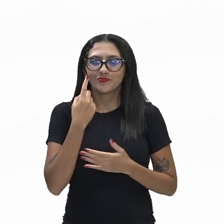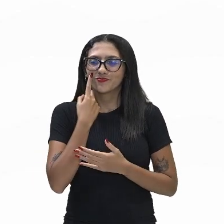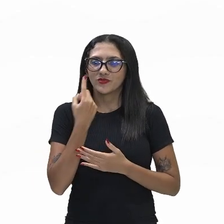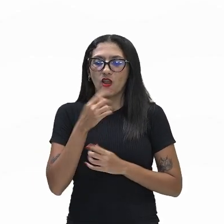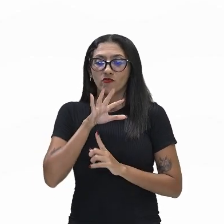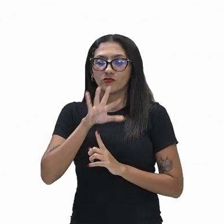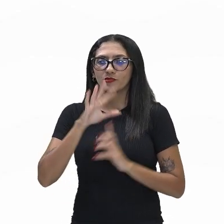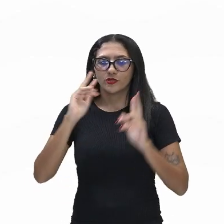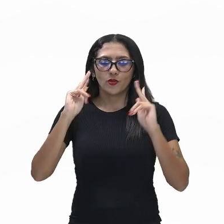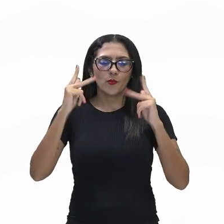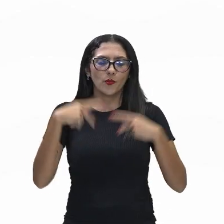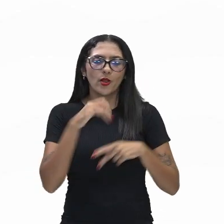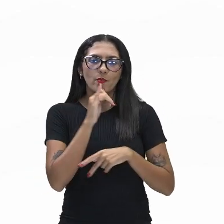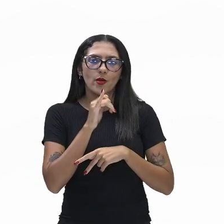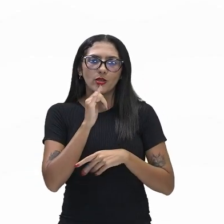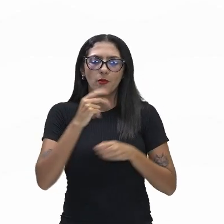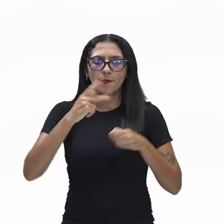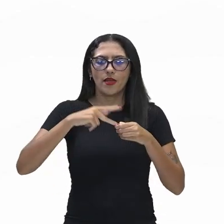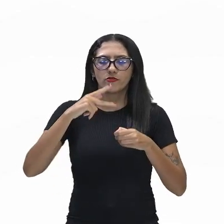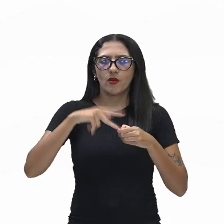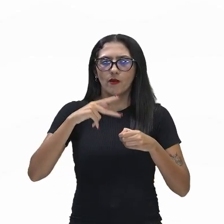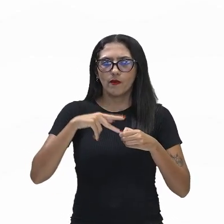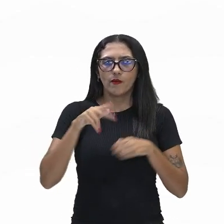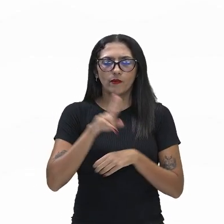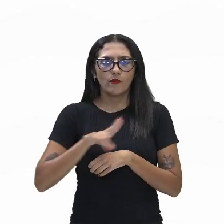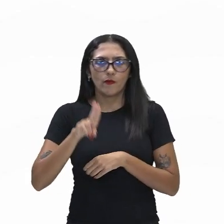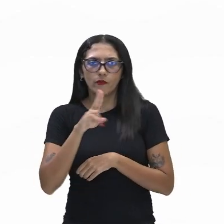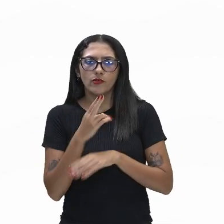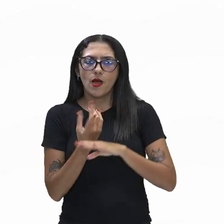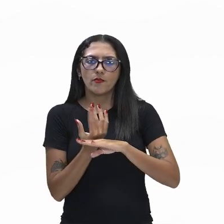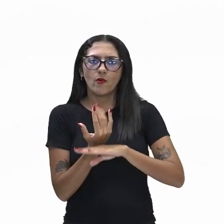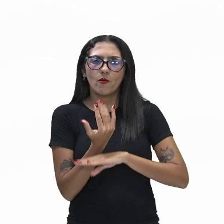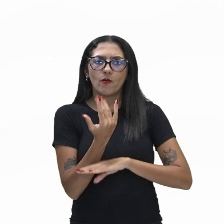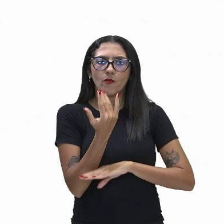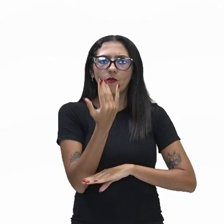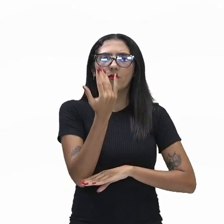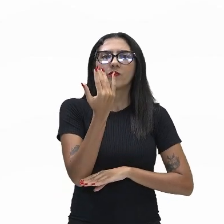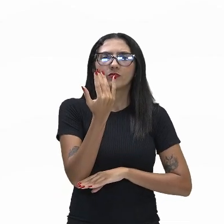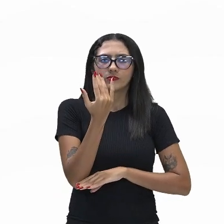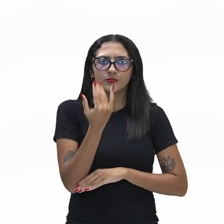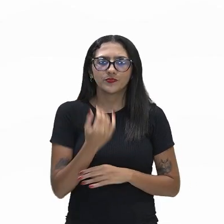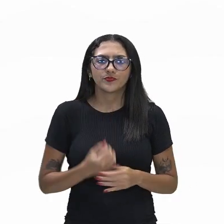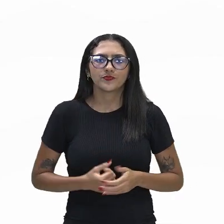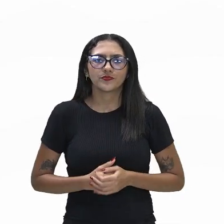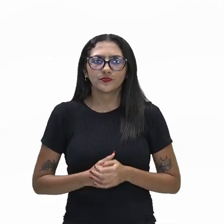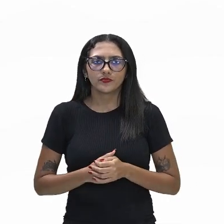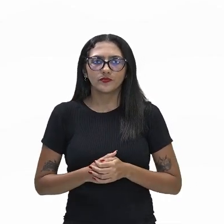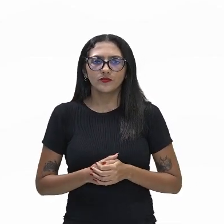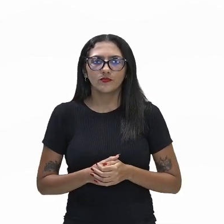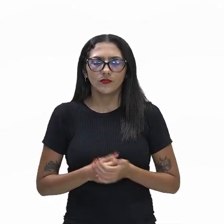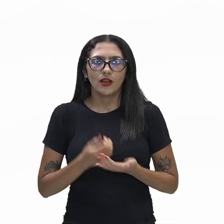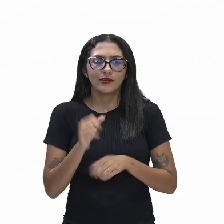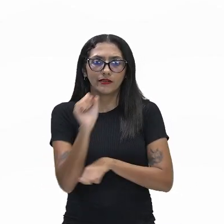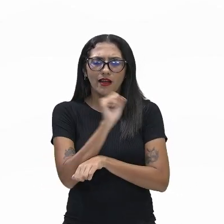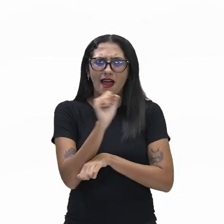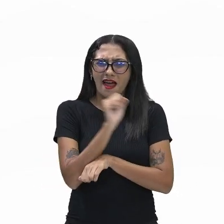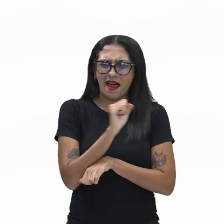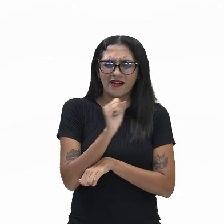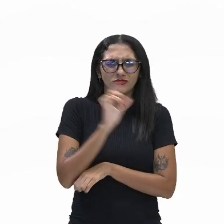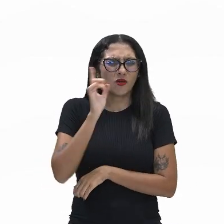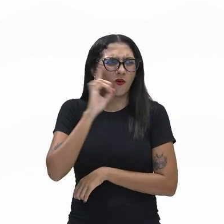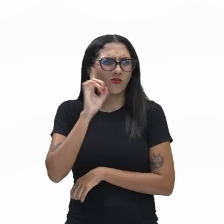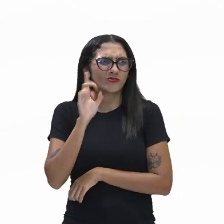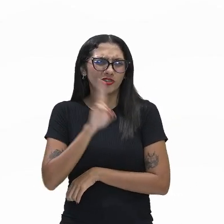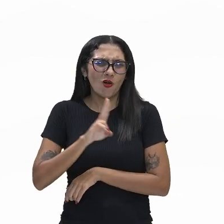como a queima de combustíveis fósseis, por exemplo, o uso excessivo de carros e